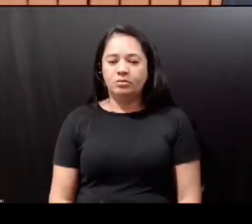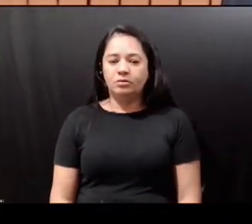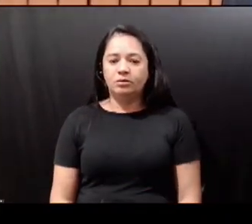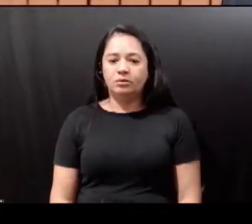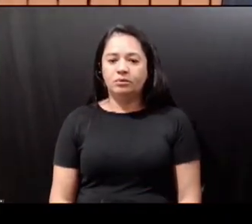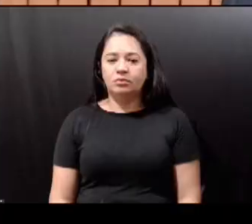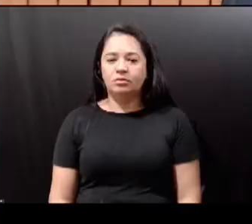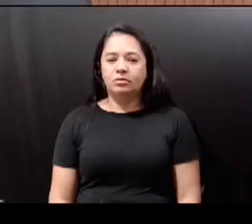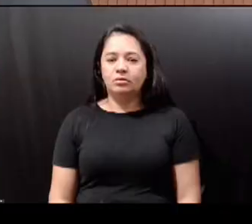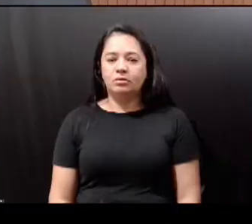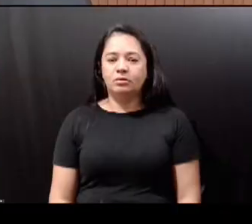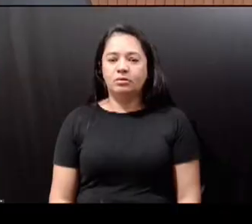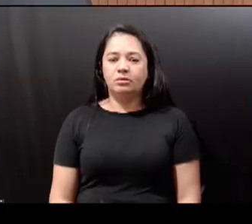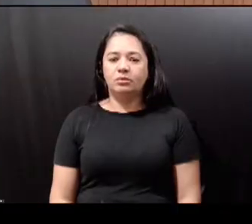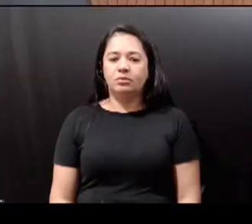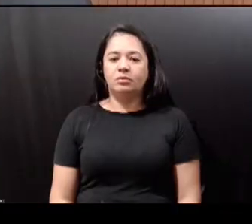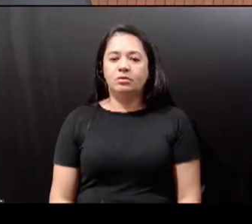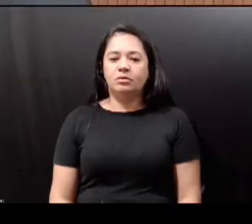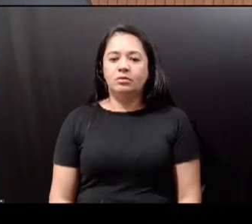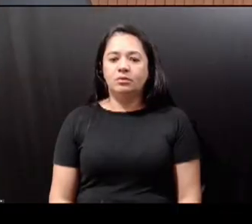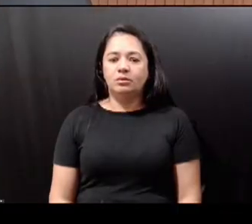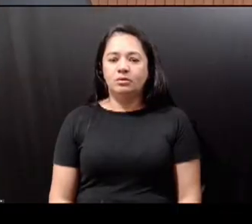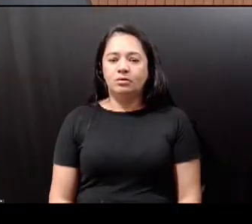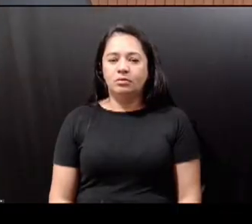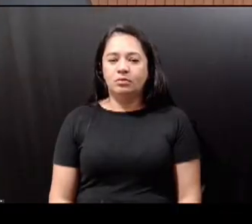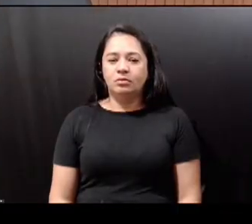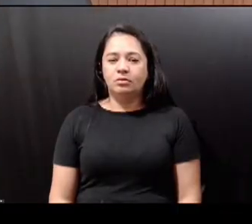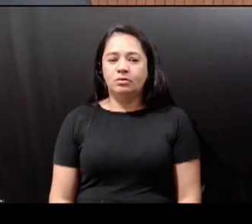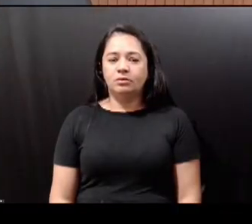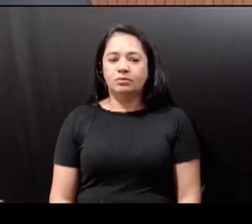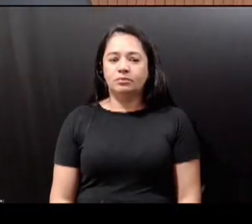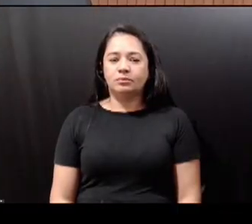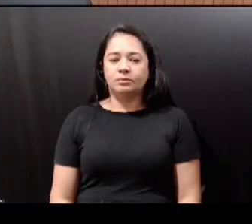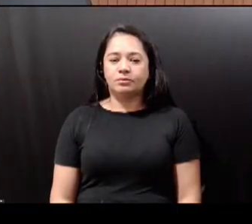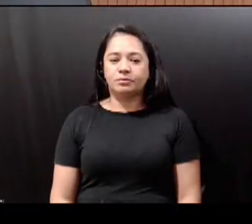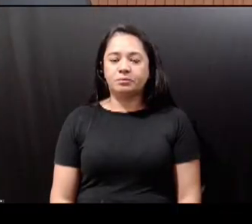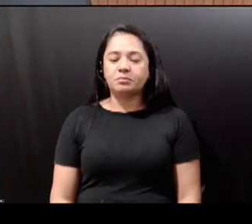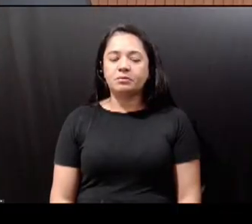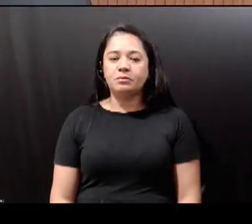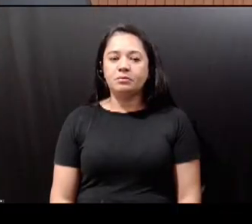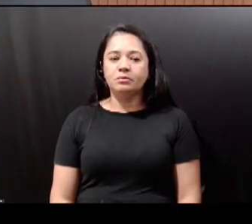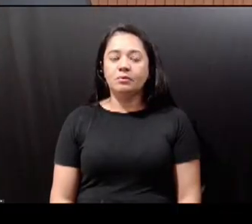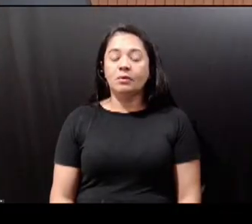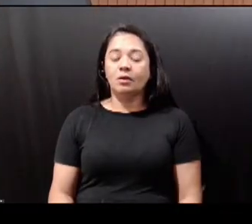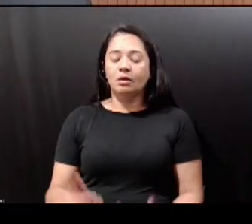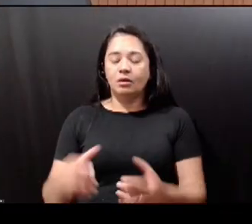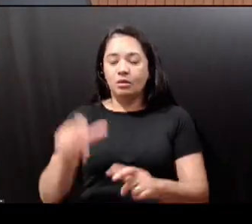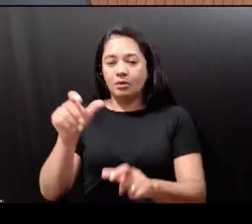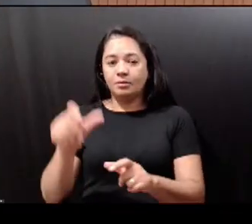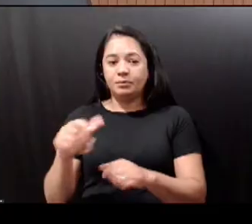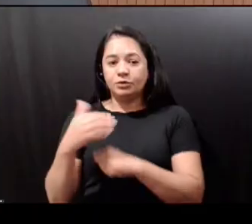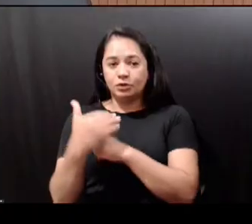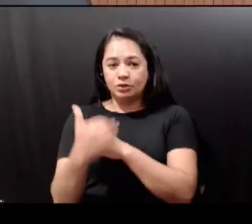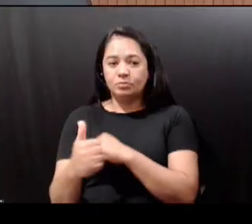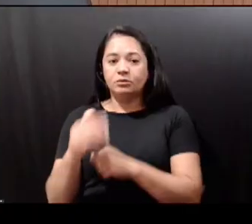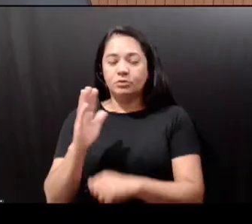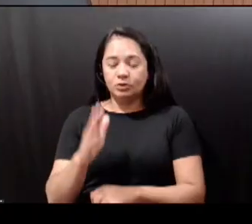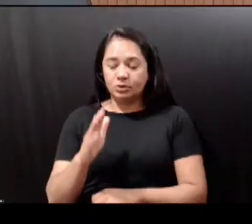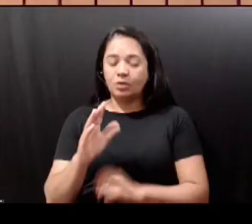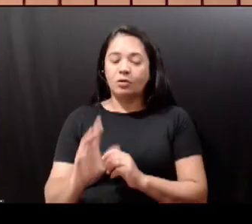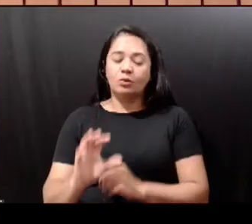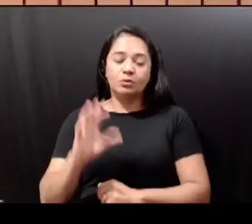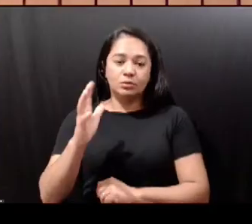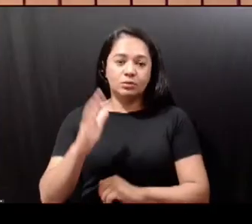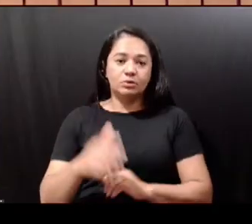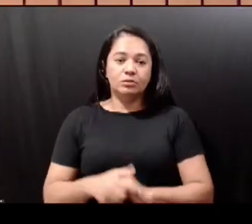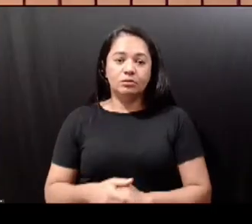vereador. Na verdade, o munícipe que me procurou foi muito pouco, já aconteceu comigo mesmo. Esqueci de pagar